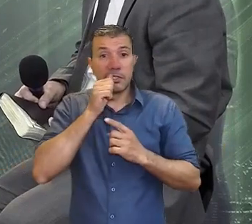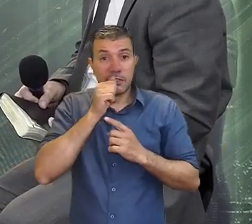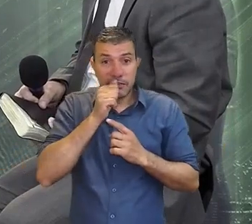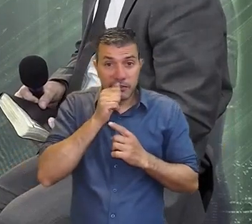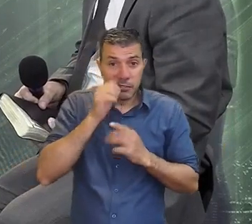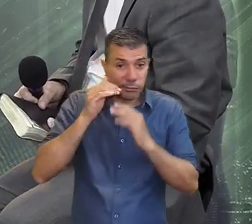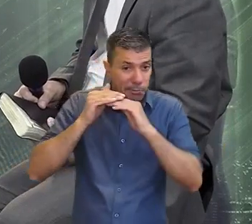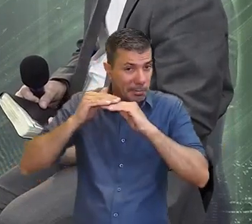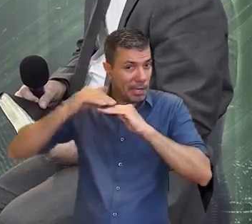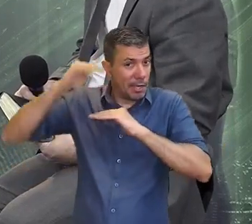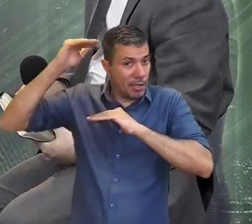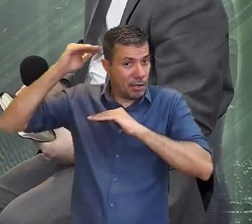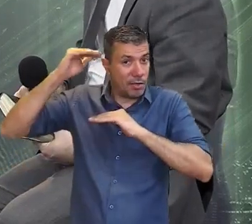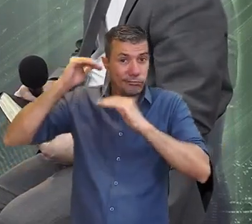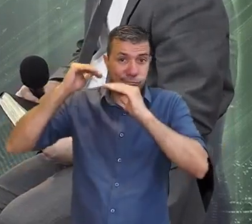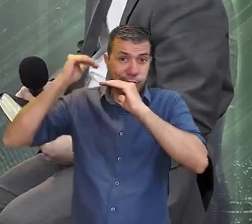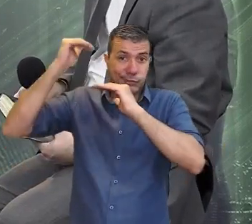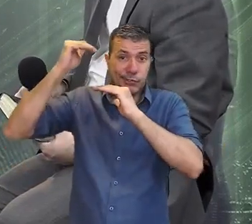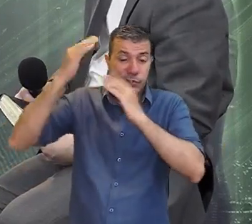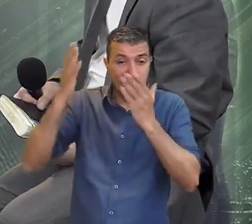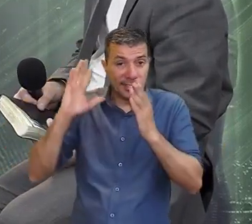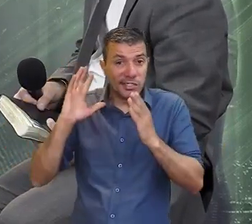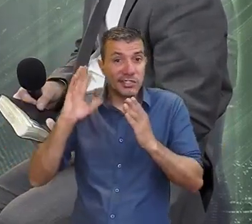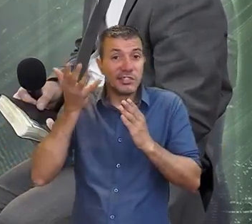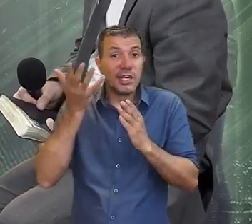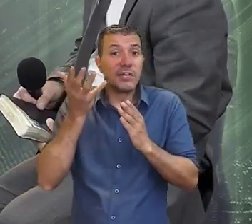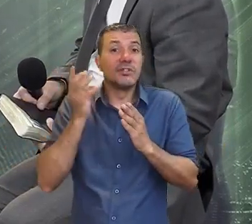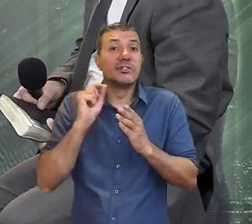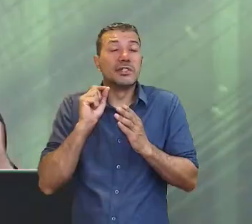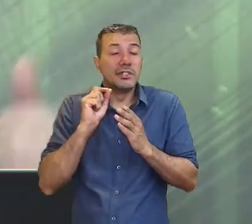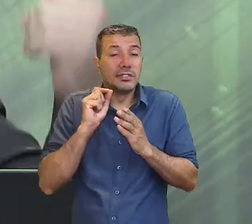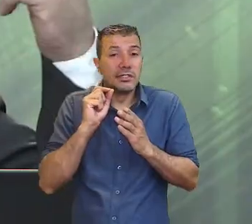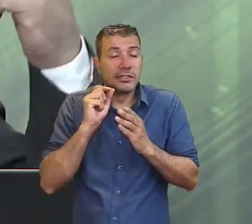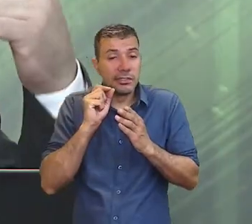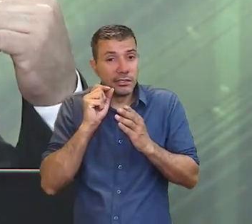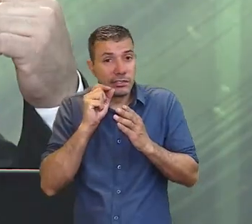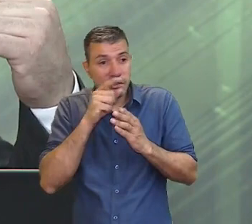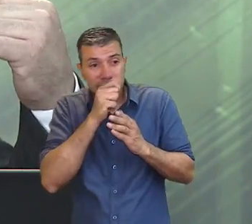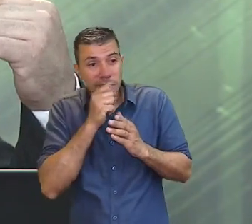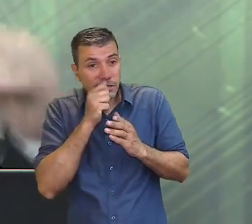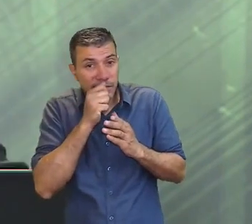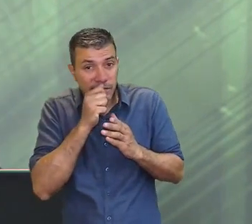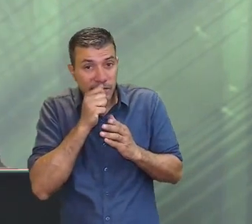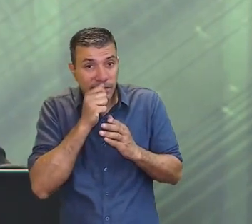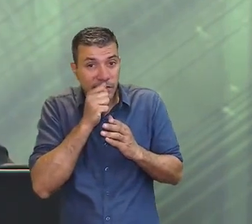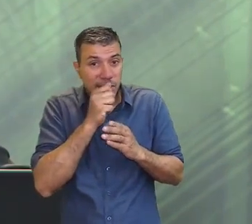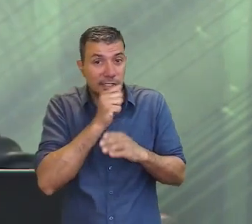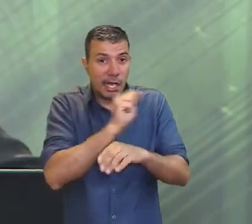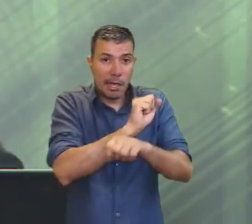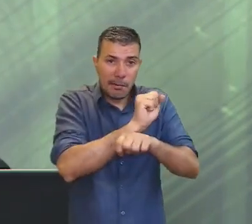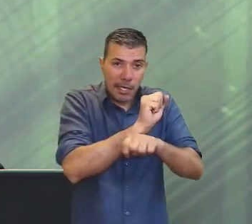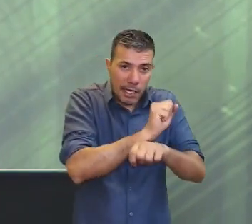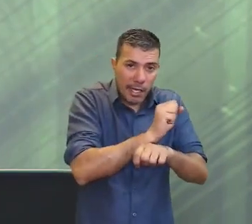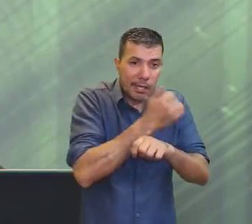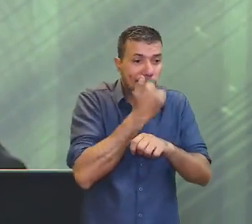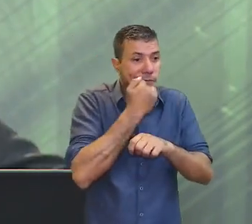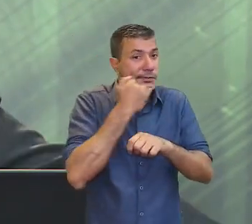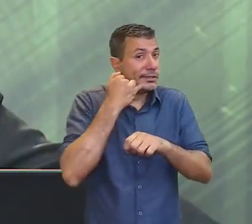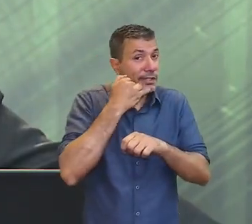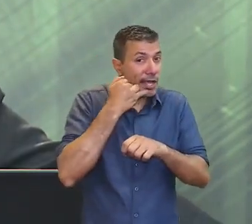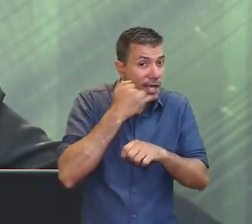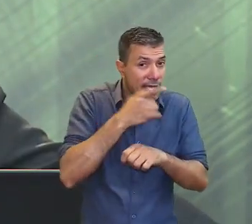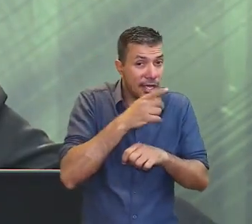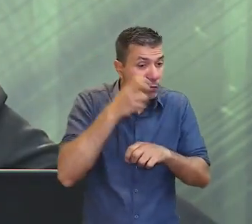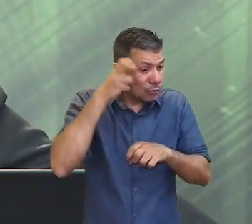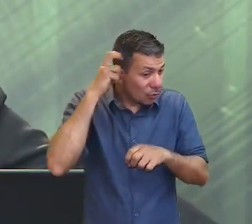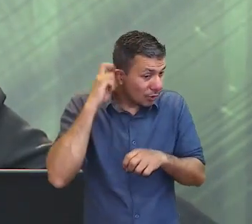sacrifício supremo, ele estava acontecendo, e ali diz que assim como no sacrifício de Abraão, lá quando de Isaac, quando o